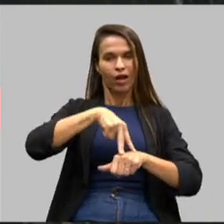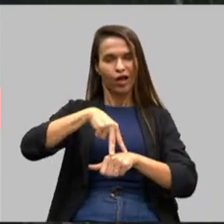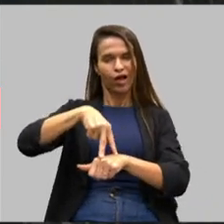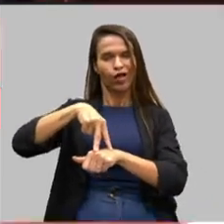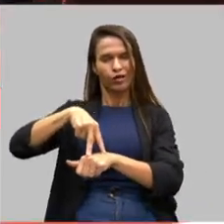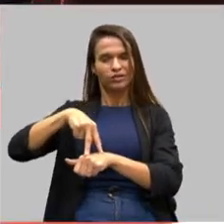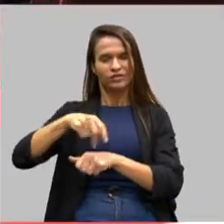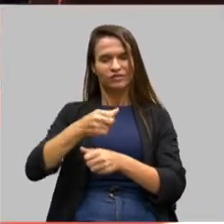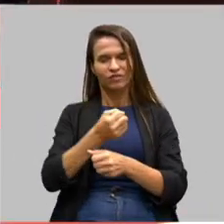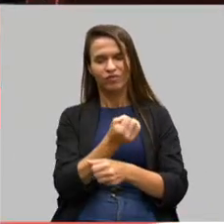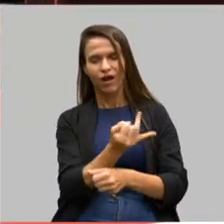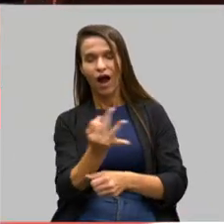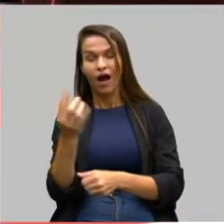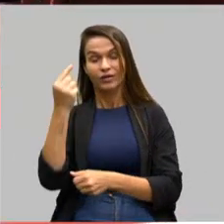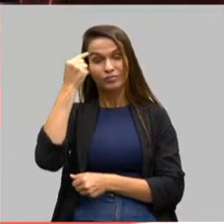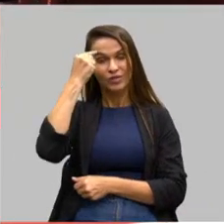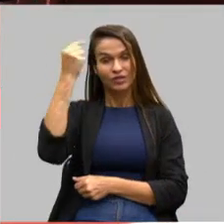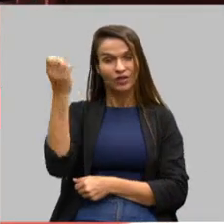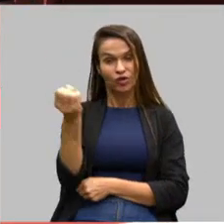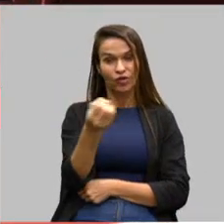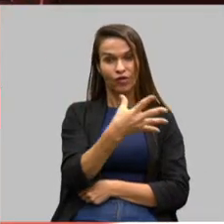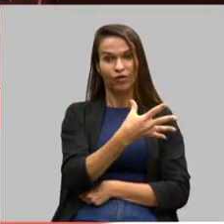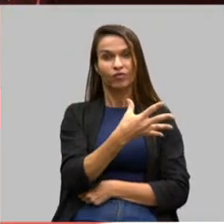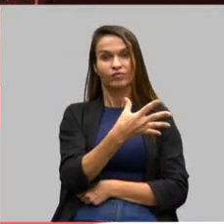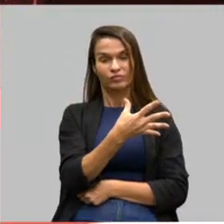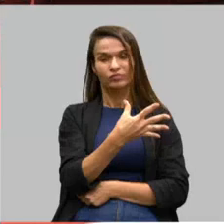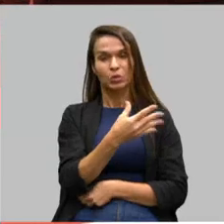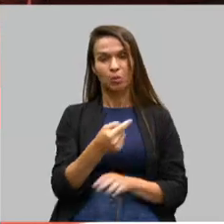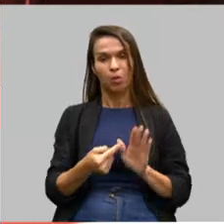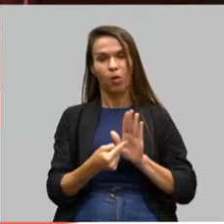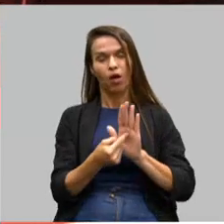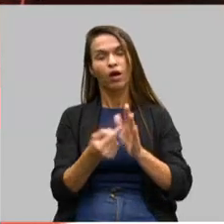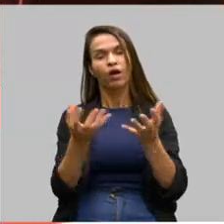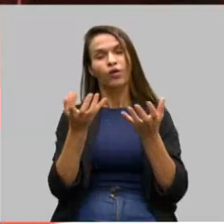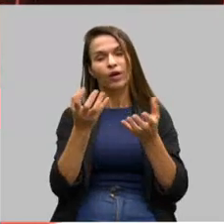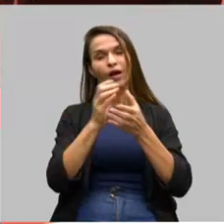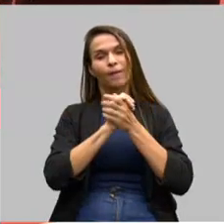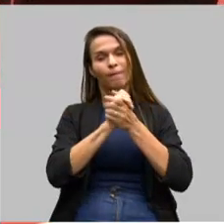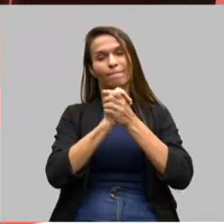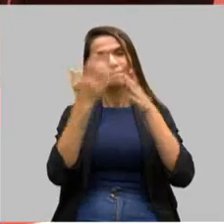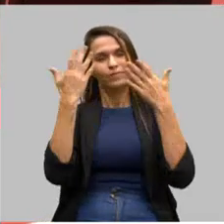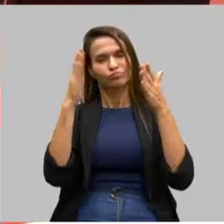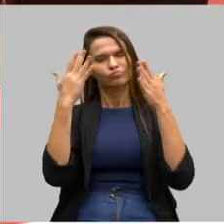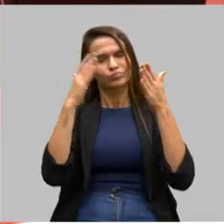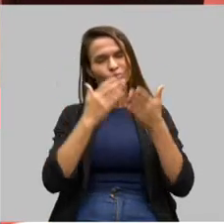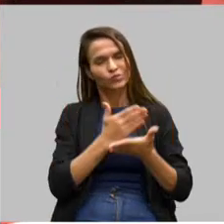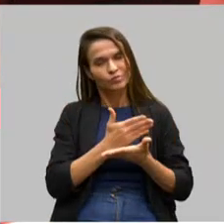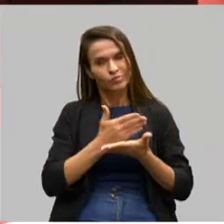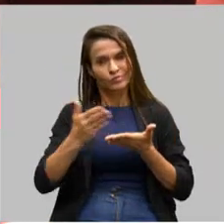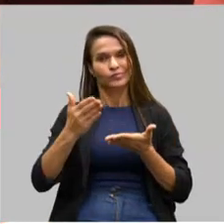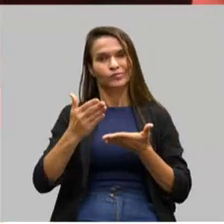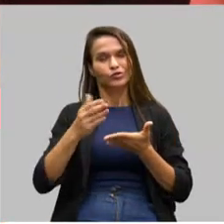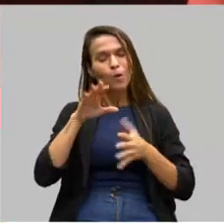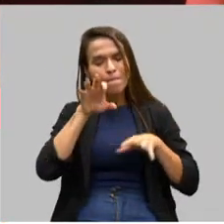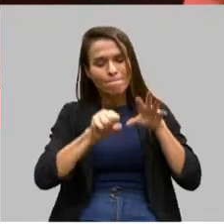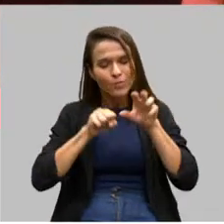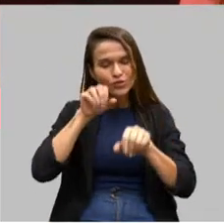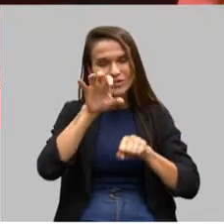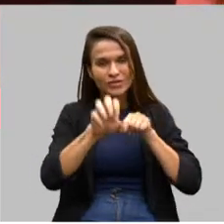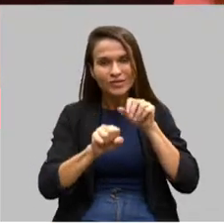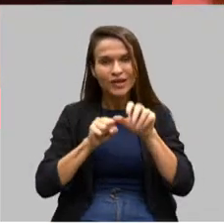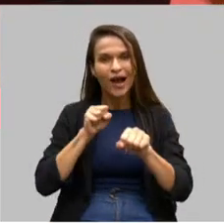pensamentos, que está fazendo a coisa andar. Quero parabenizar a Vossa Excelência por essa iniciativa, de buscar